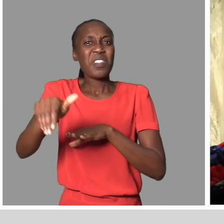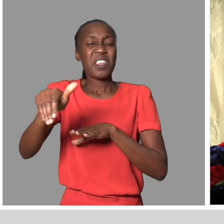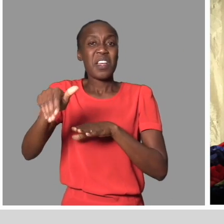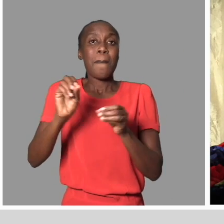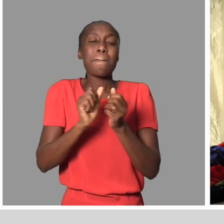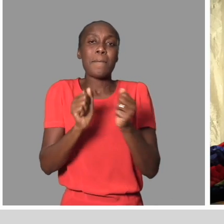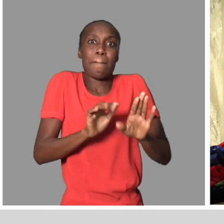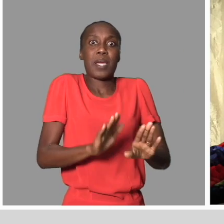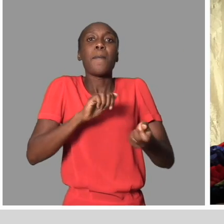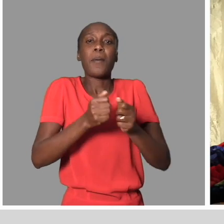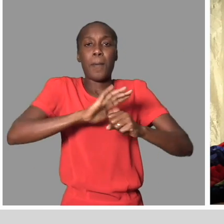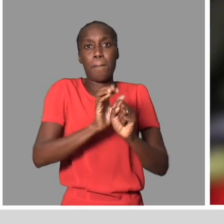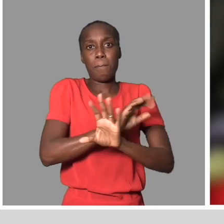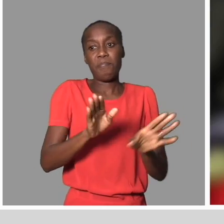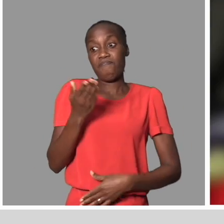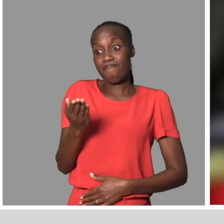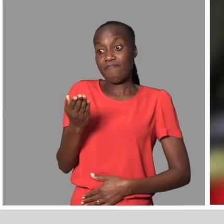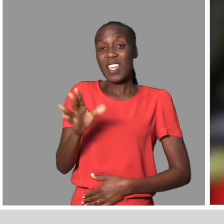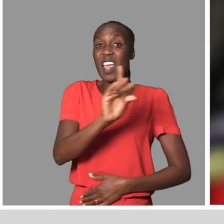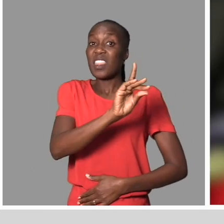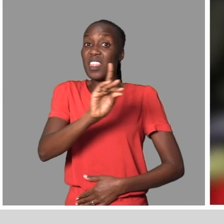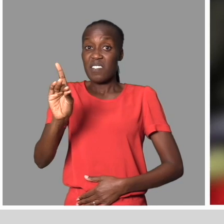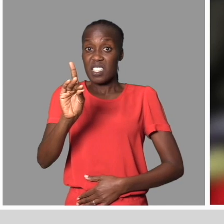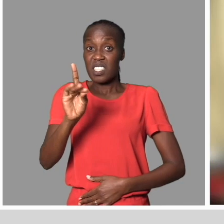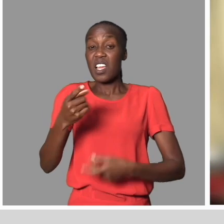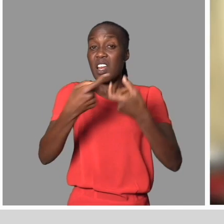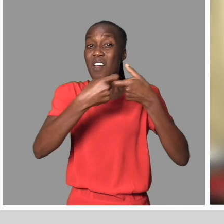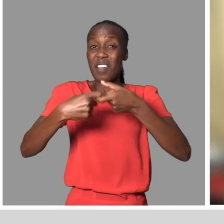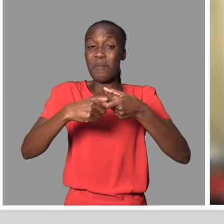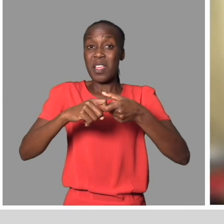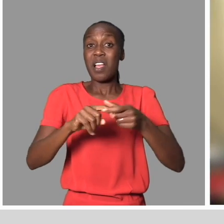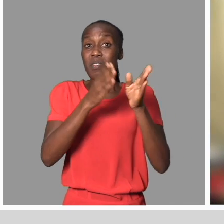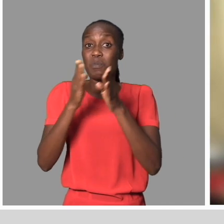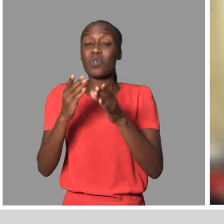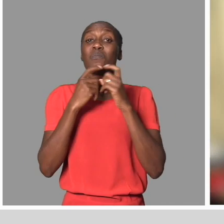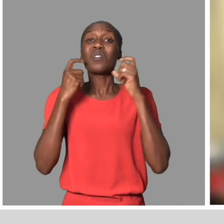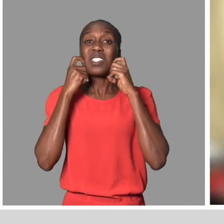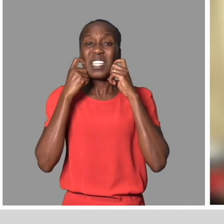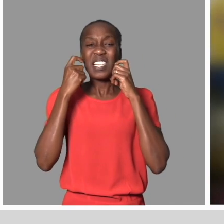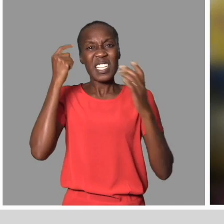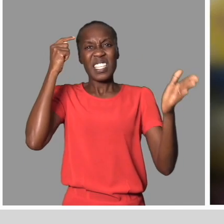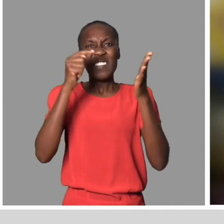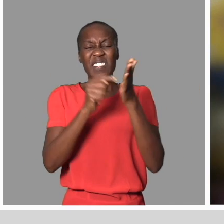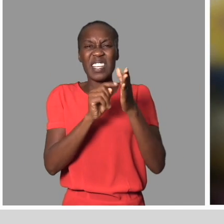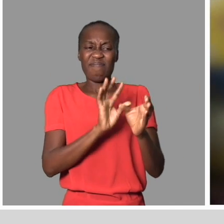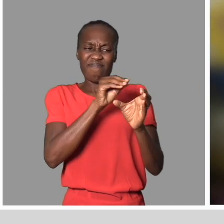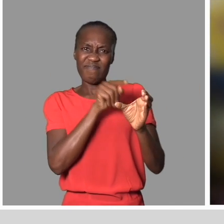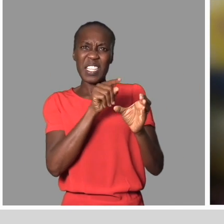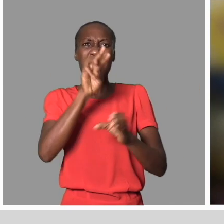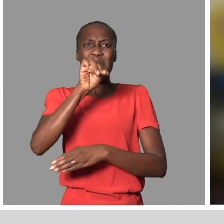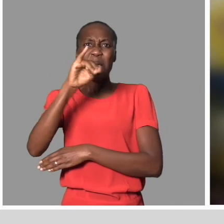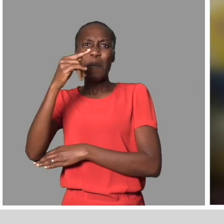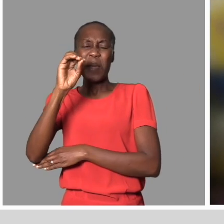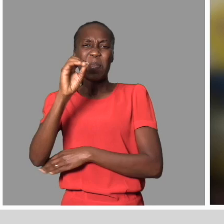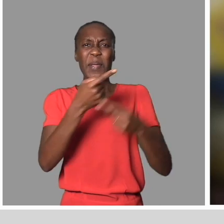paramos por causa dessa pandemia. A deficiência nas famílias moçambicanas é associada a mitos que, em alguns casos,